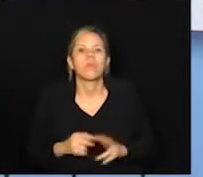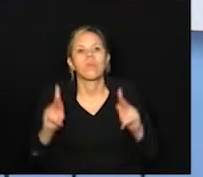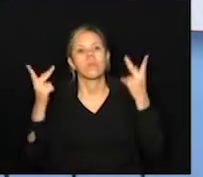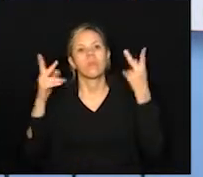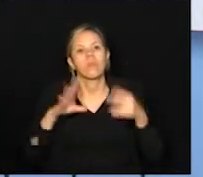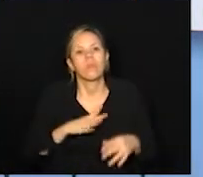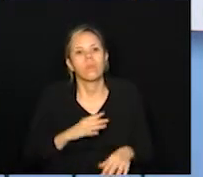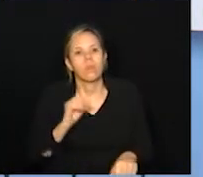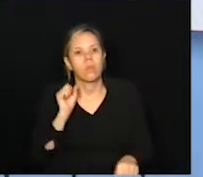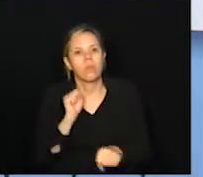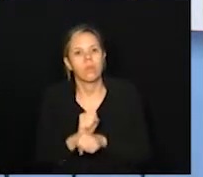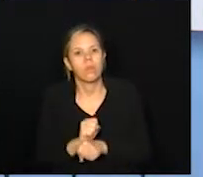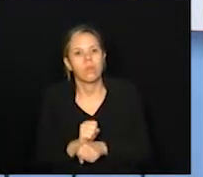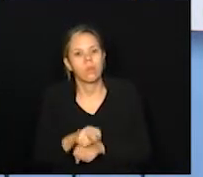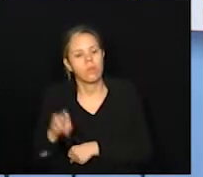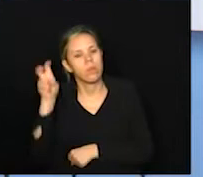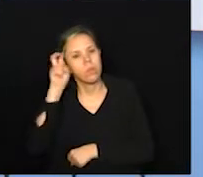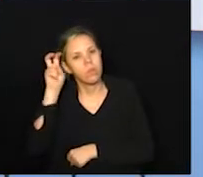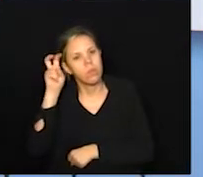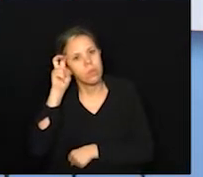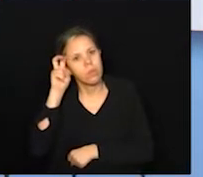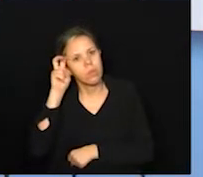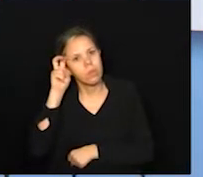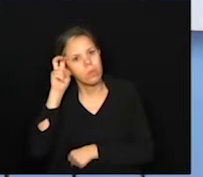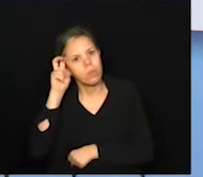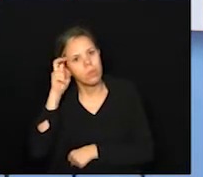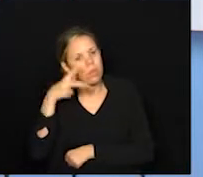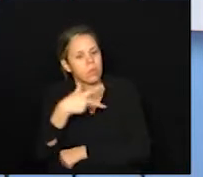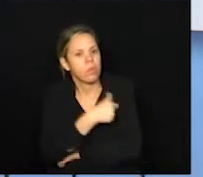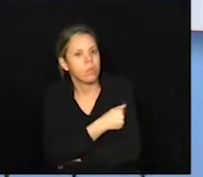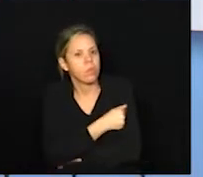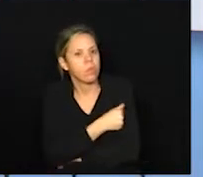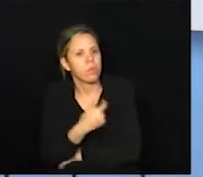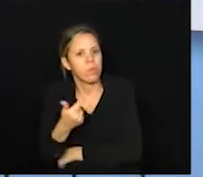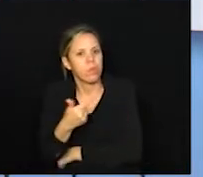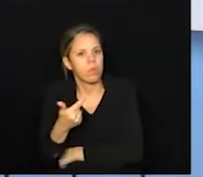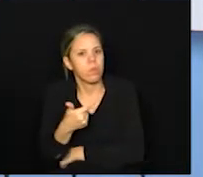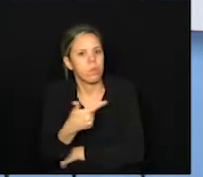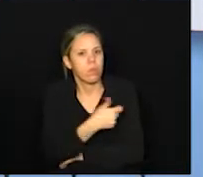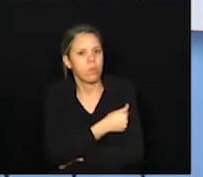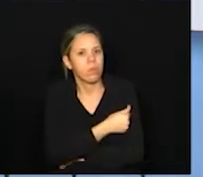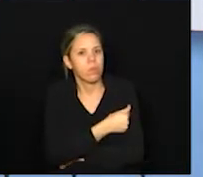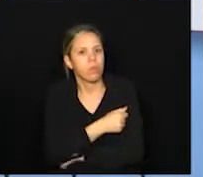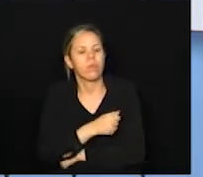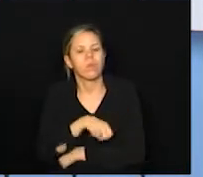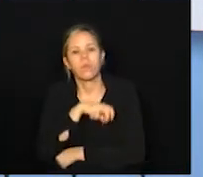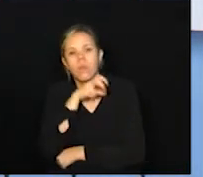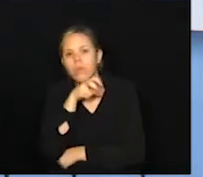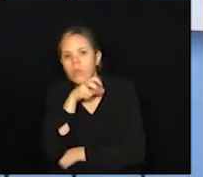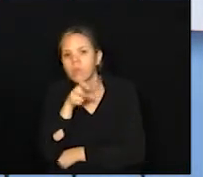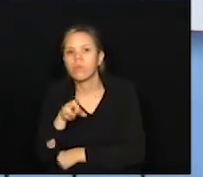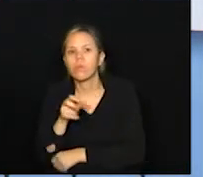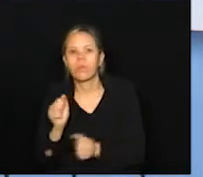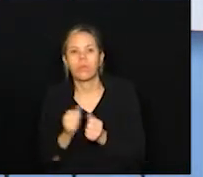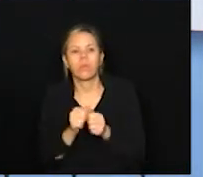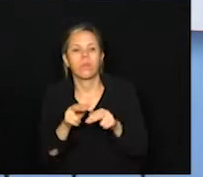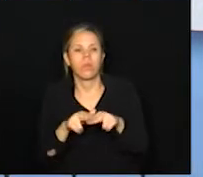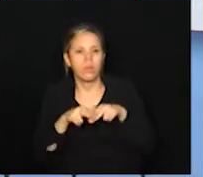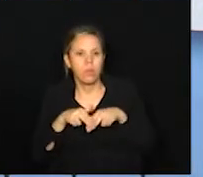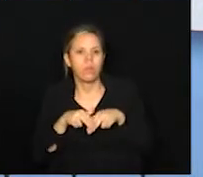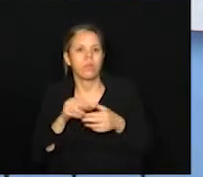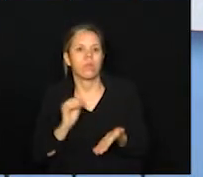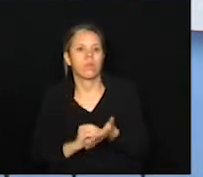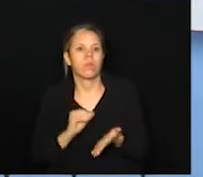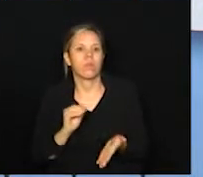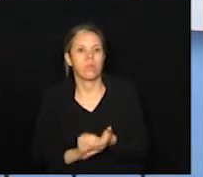Hortolândia suspendeu nesta quinta-feira a aplicação da segunda dose da Coronavac, justamente por